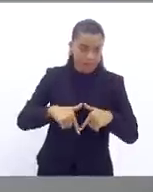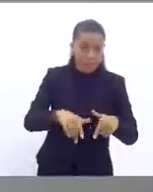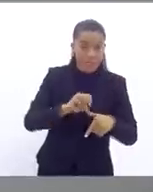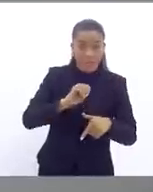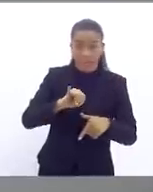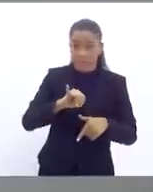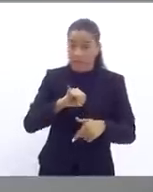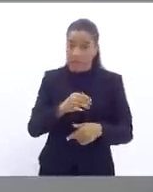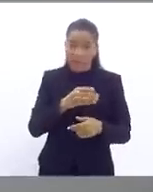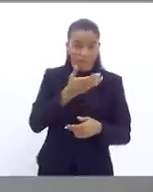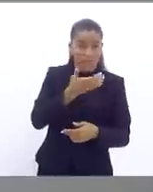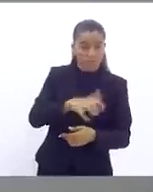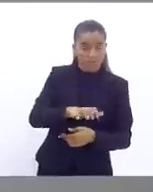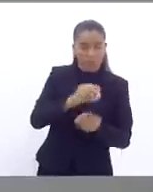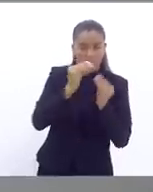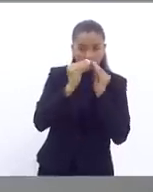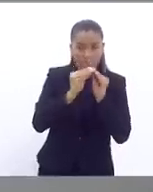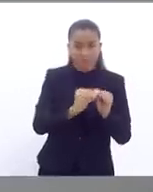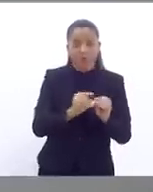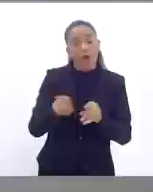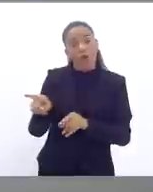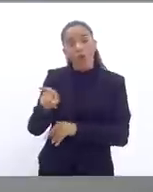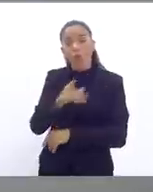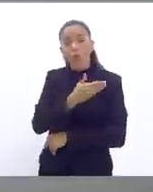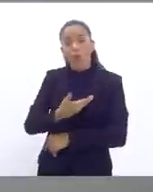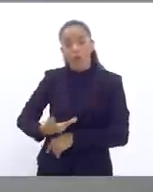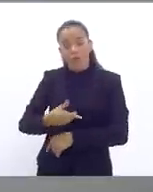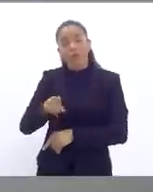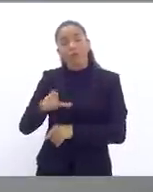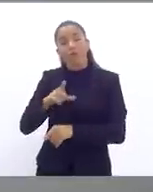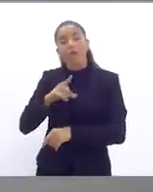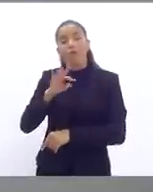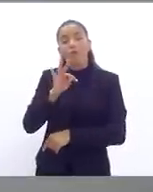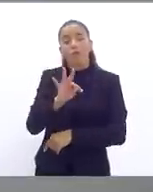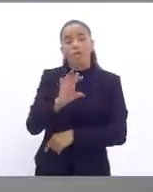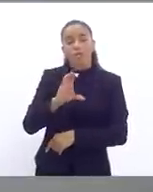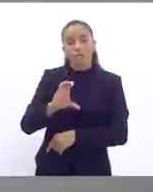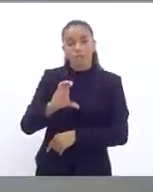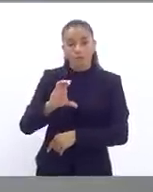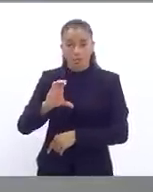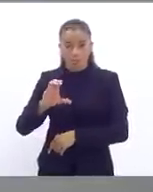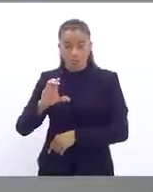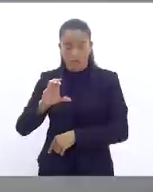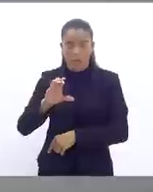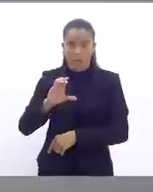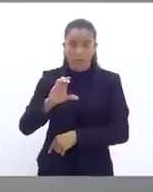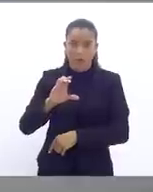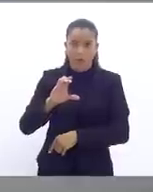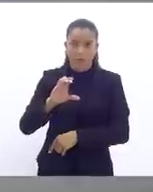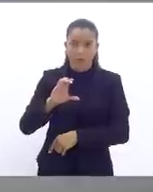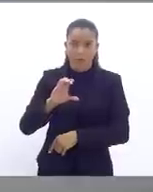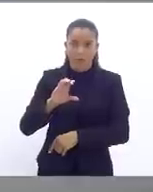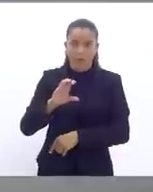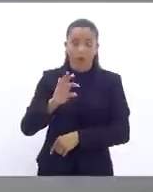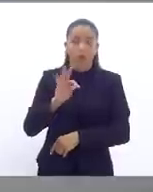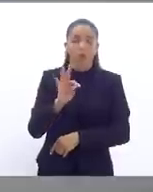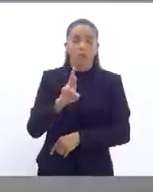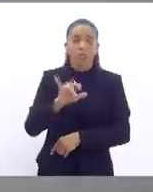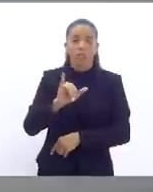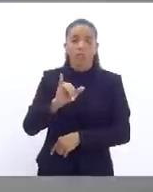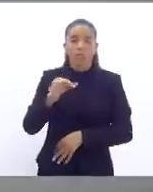o Tribunal de Contas tomar providências para garantir a efetivação desse pagamento